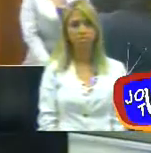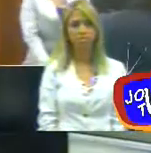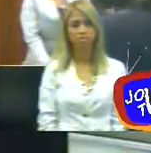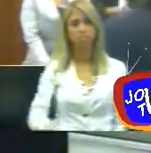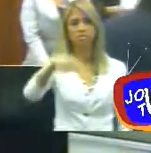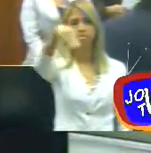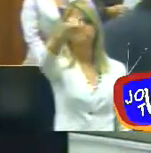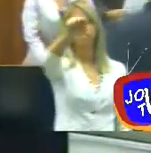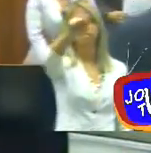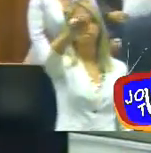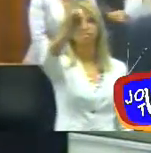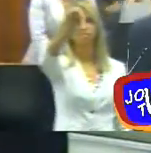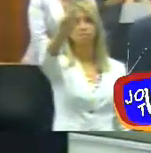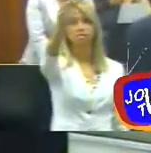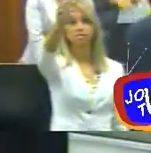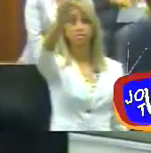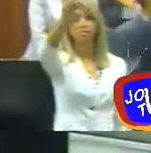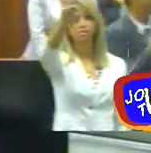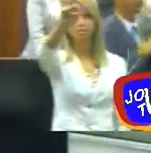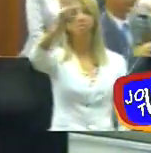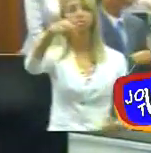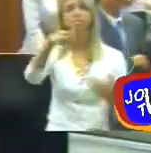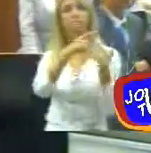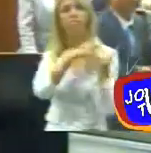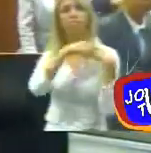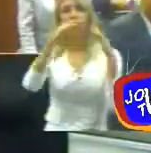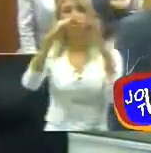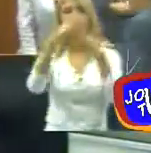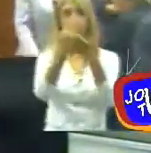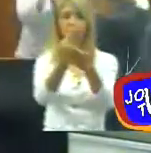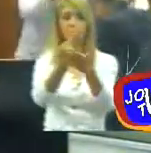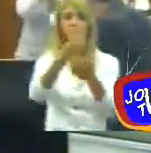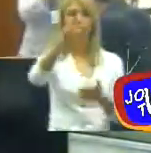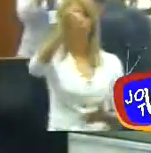Matheus Soares, Colégio Municipal Rui Barbosa.